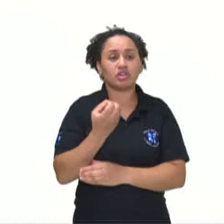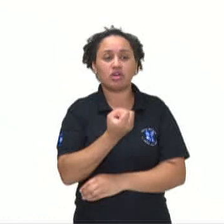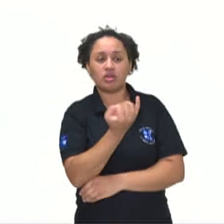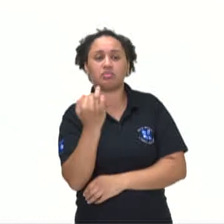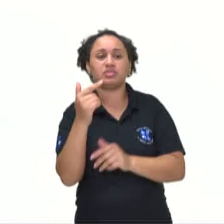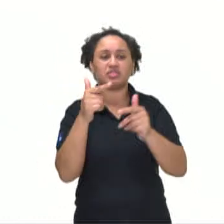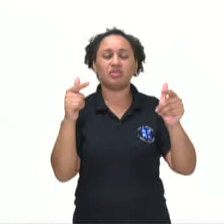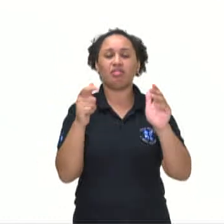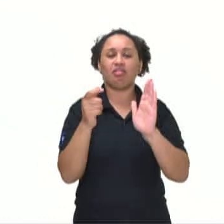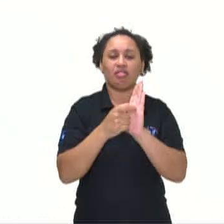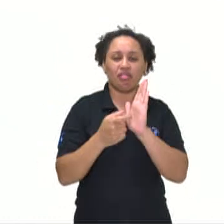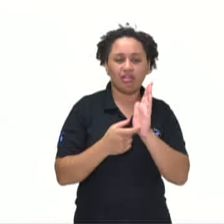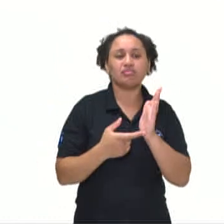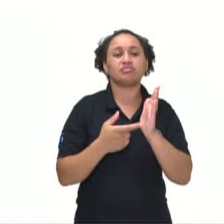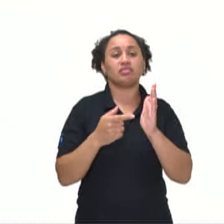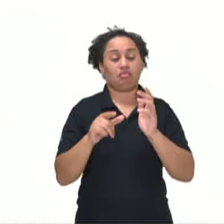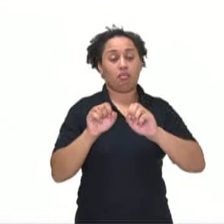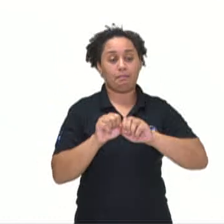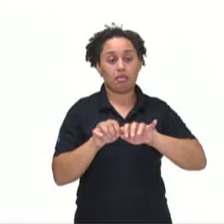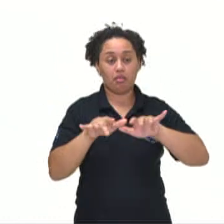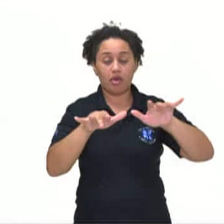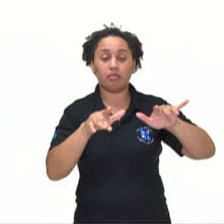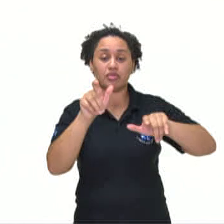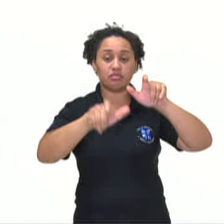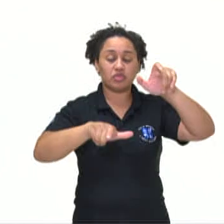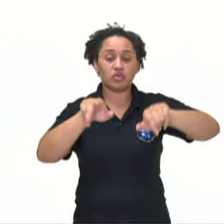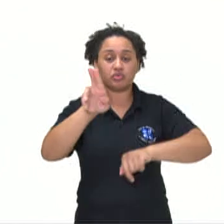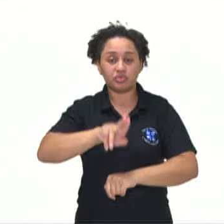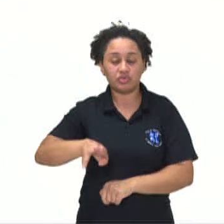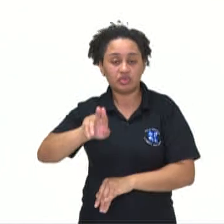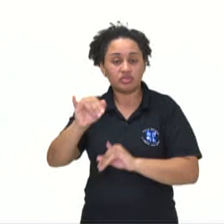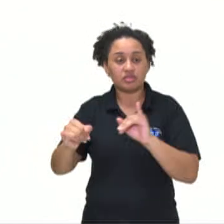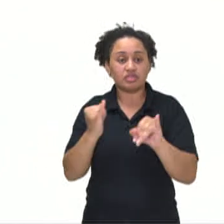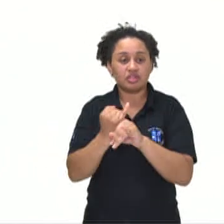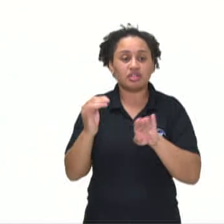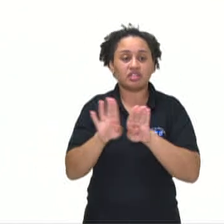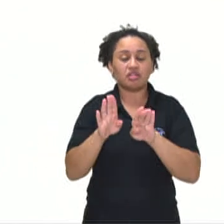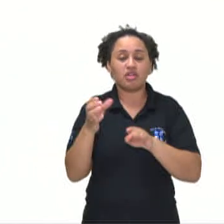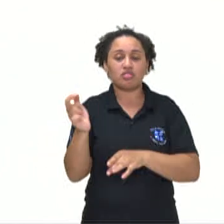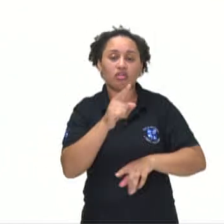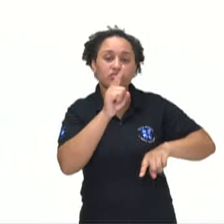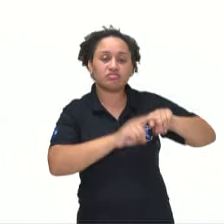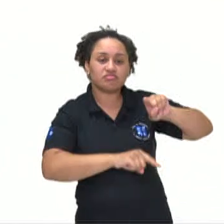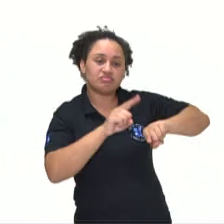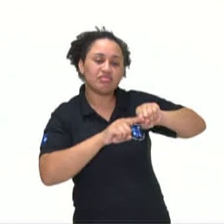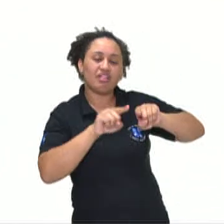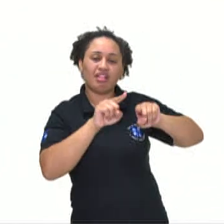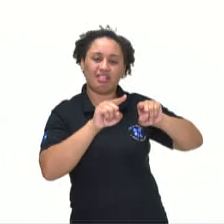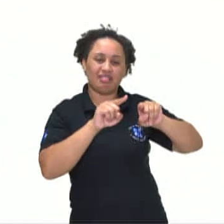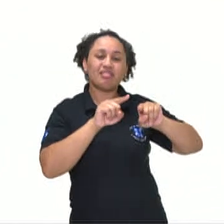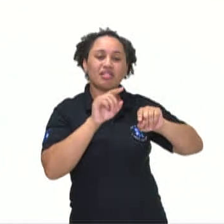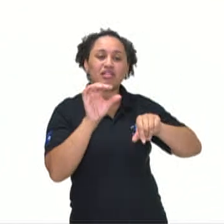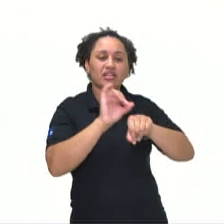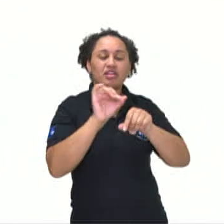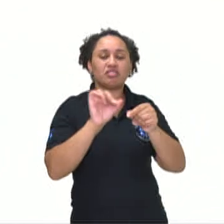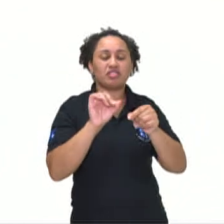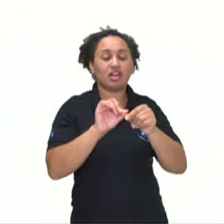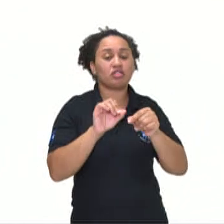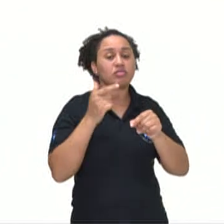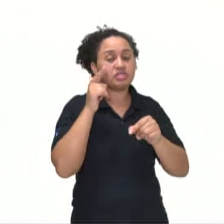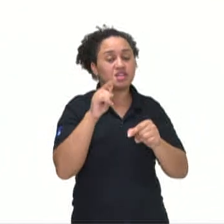browsers ou navegadores, o aumento do número de usuários e novos materiais que tornaram mais eficientes a